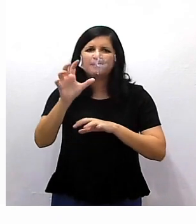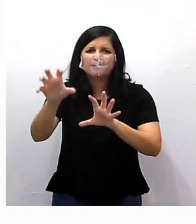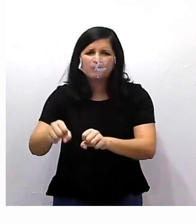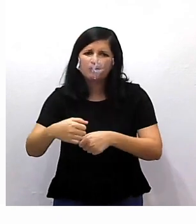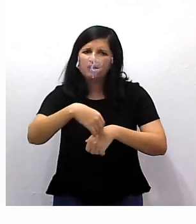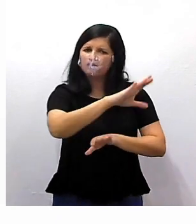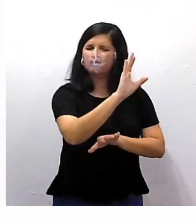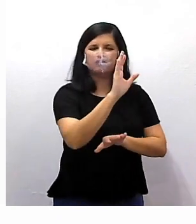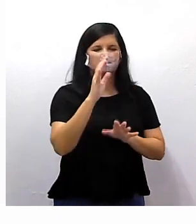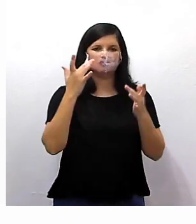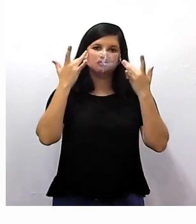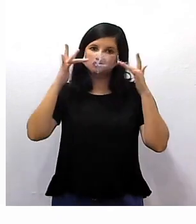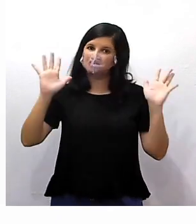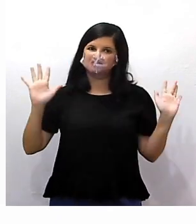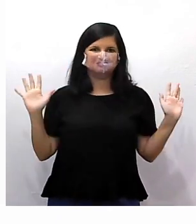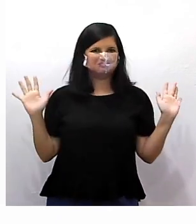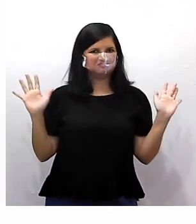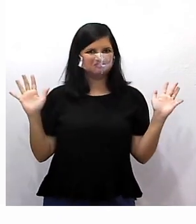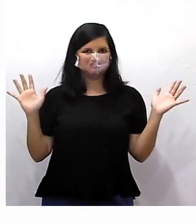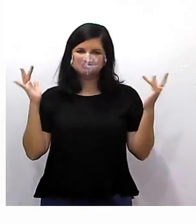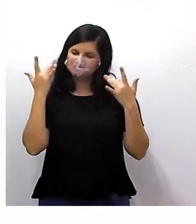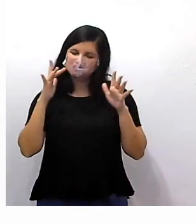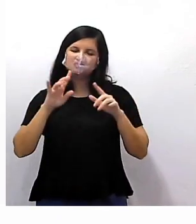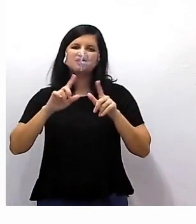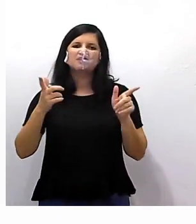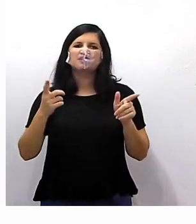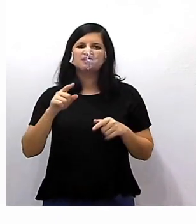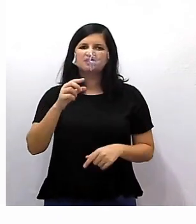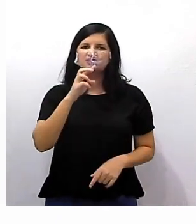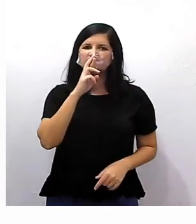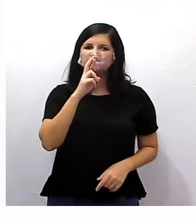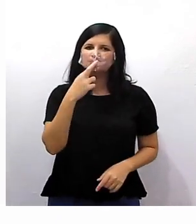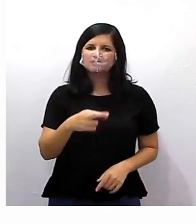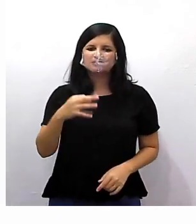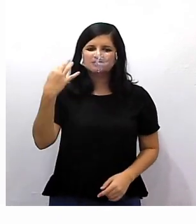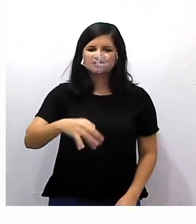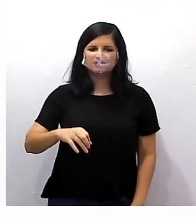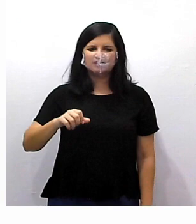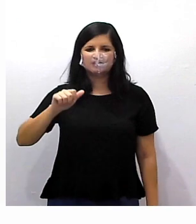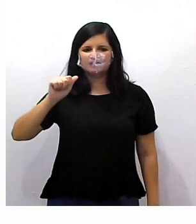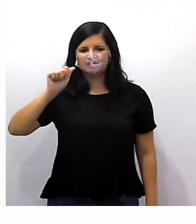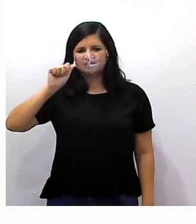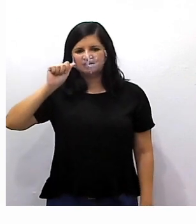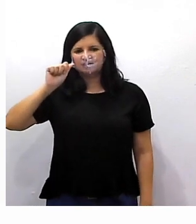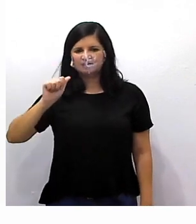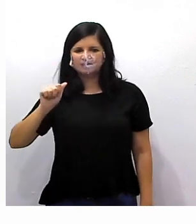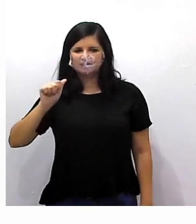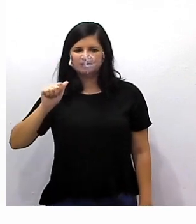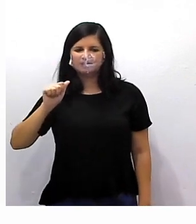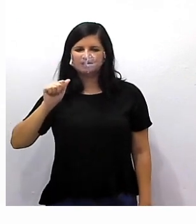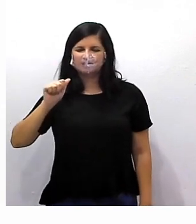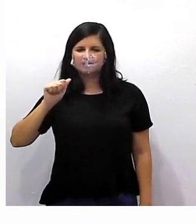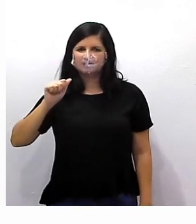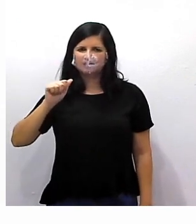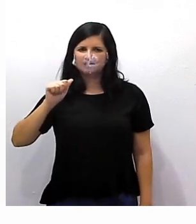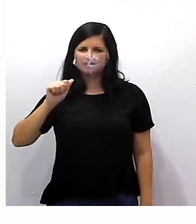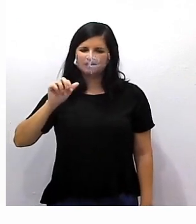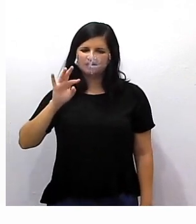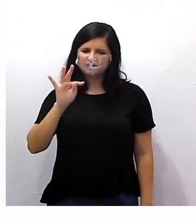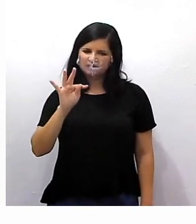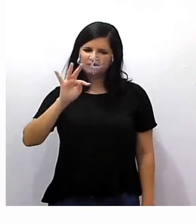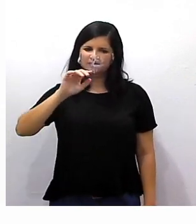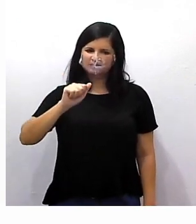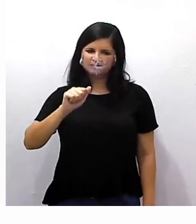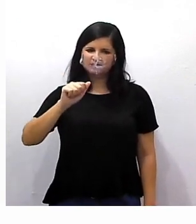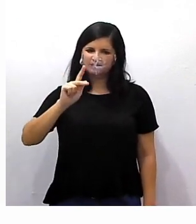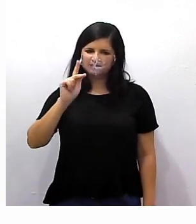ao hospital, né? Então, qual que seria a alternativa correta? Letra A, two people was taken. Observa que o